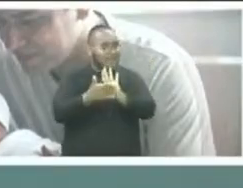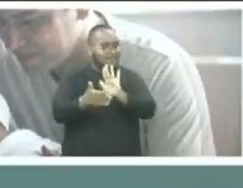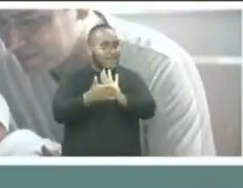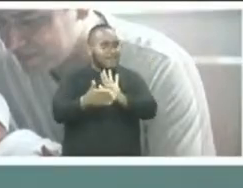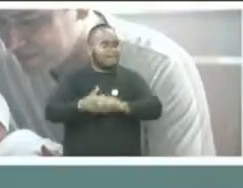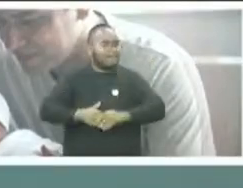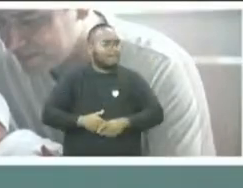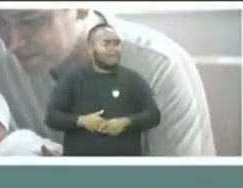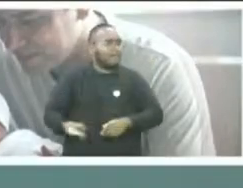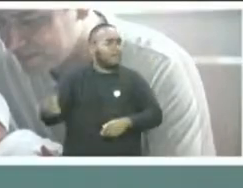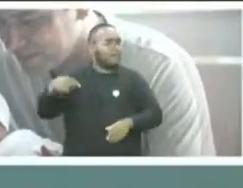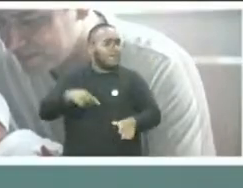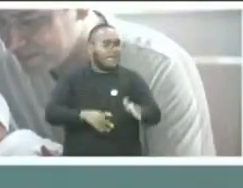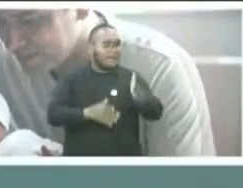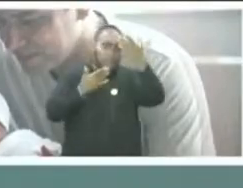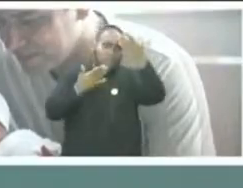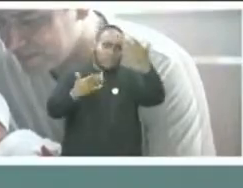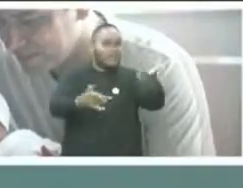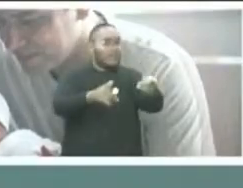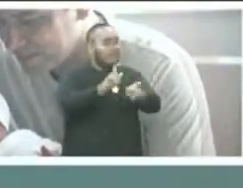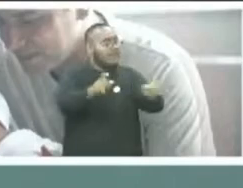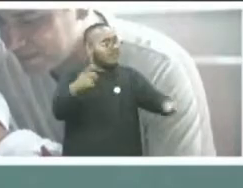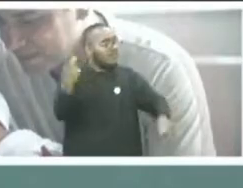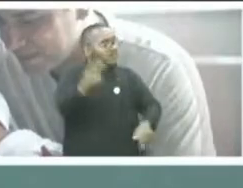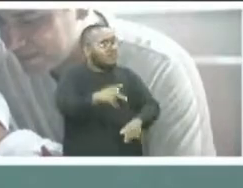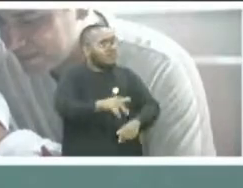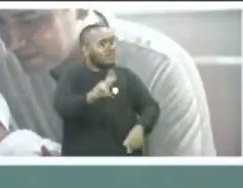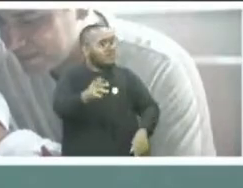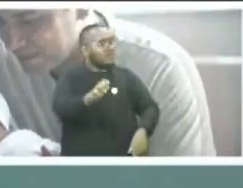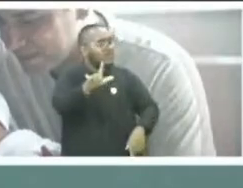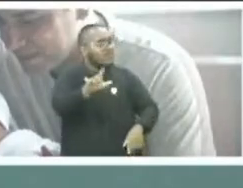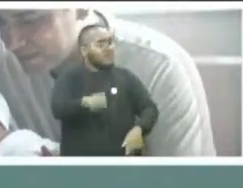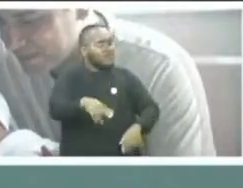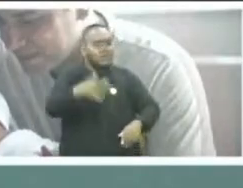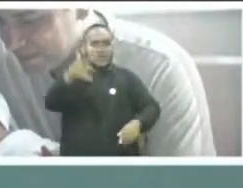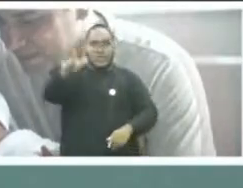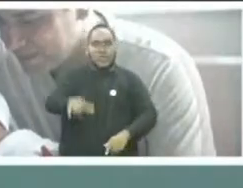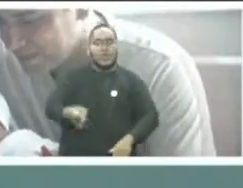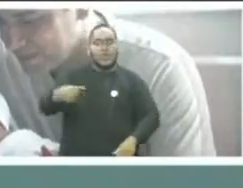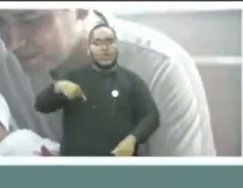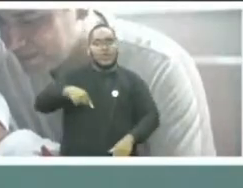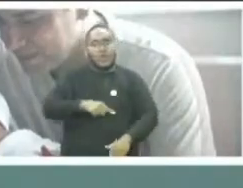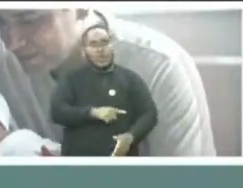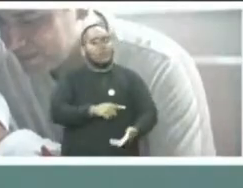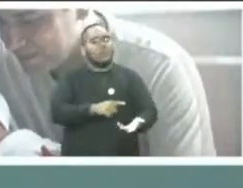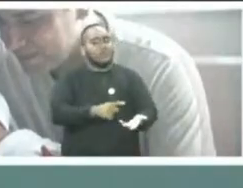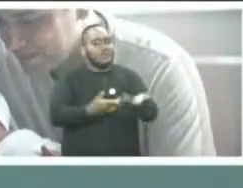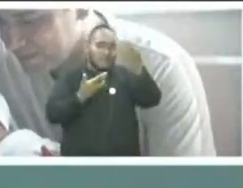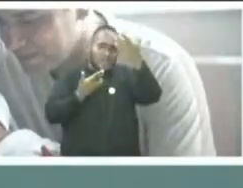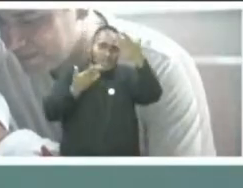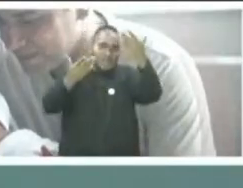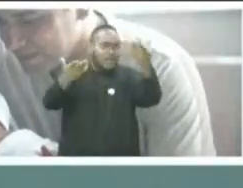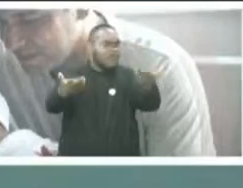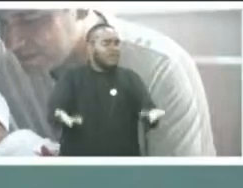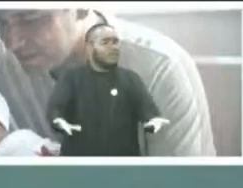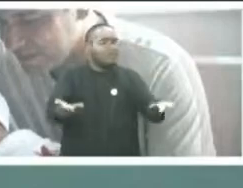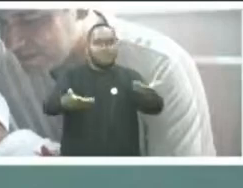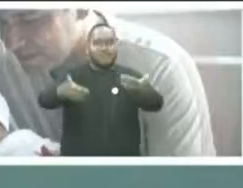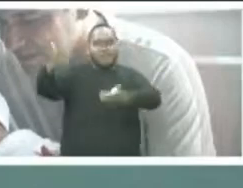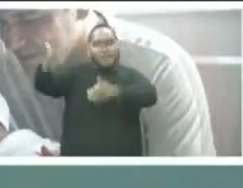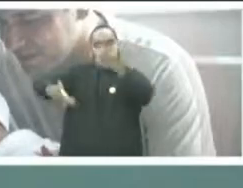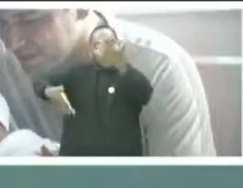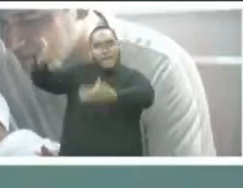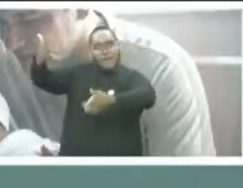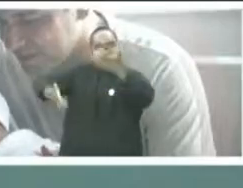Nós agradecemos suas palavras, Ellen. Mais uma vez, nossos mais sinceros agradecimentos pelos relatos